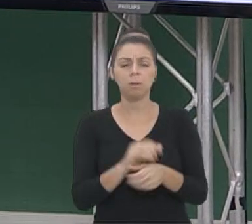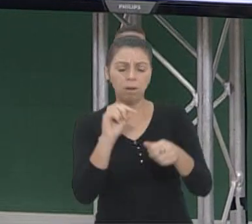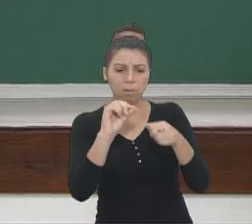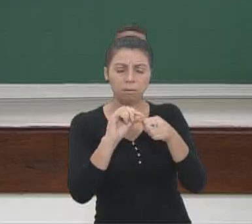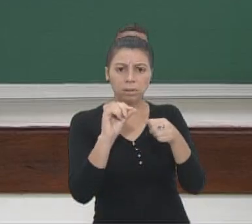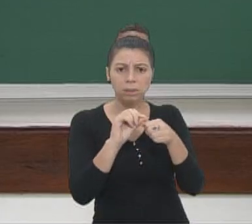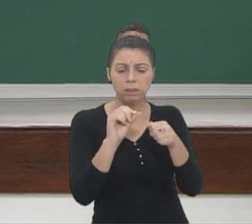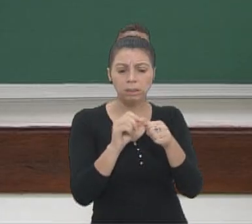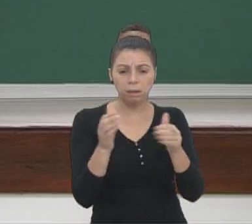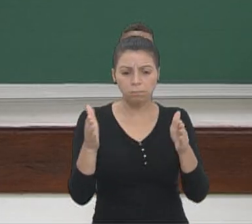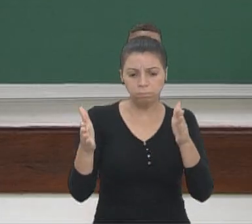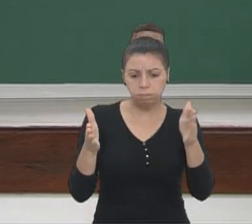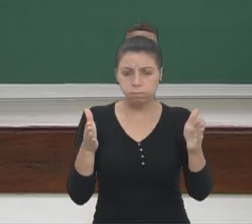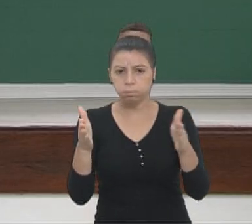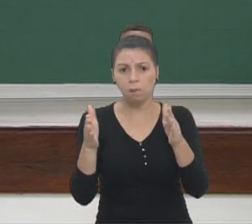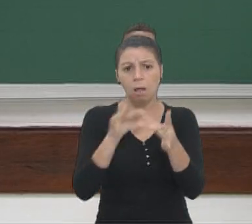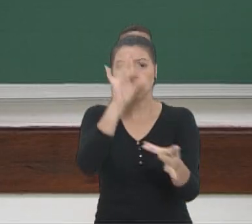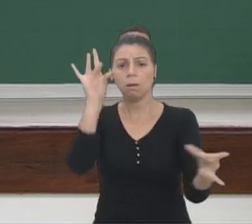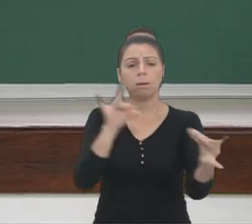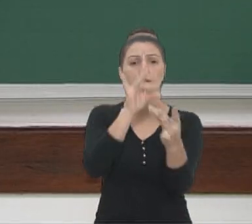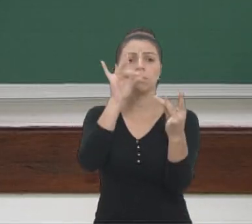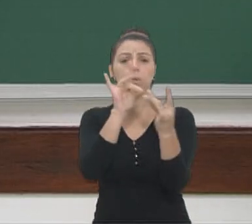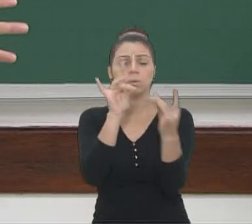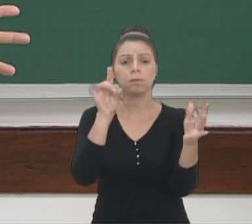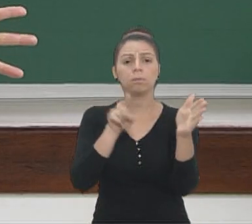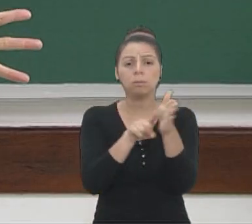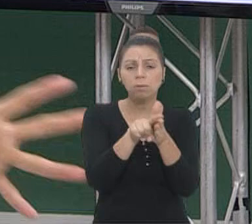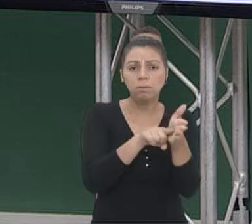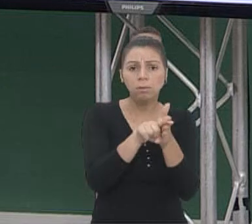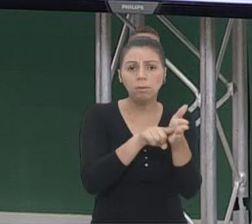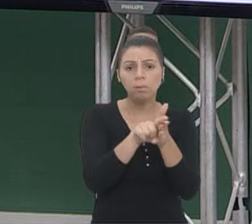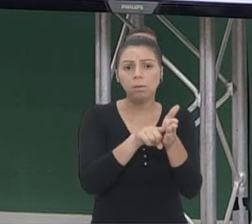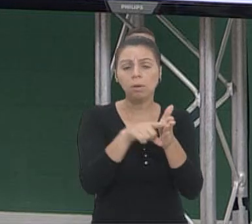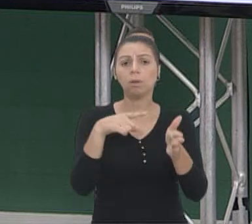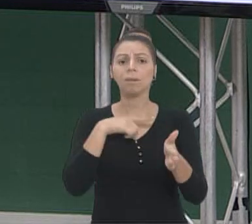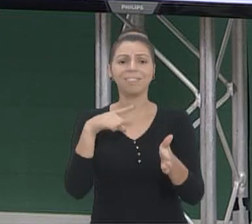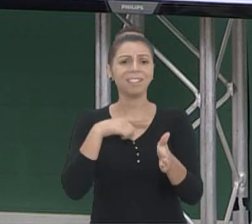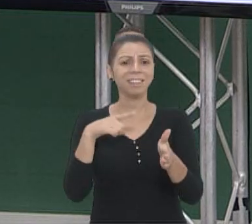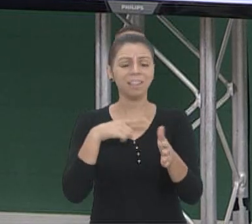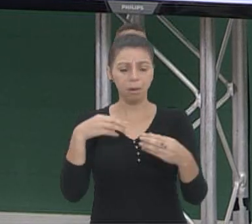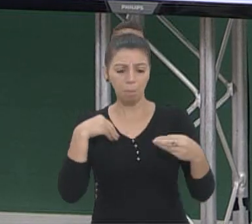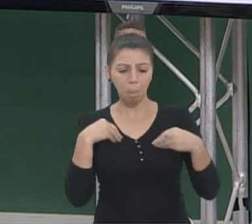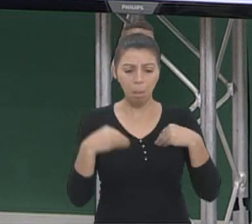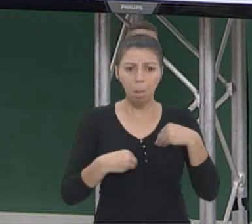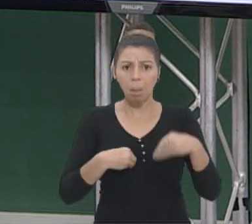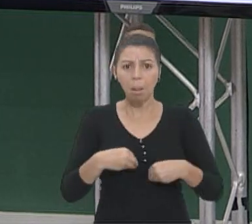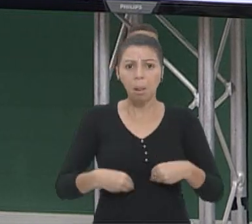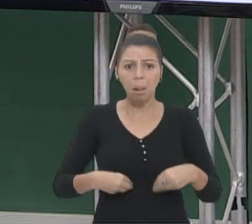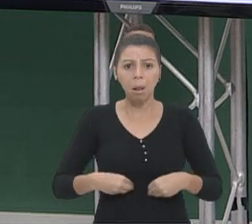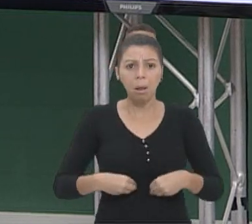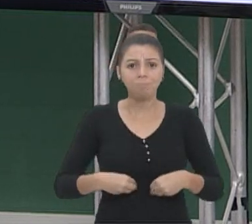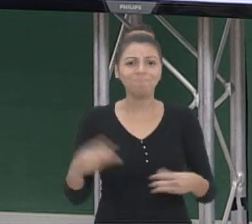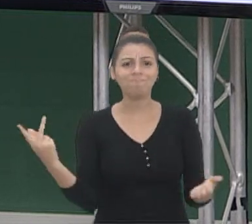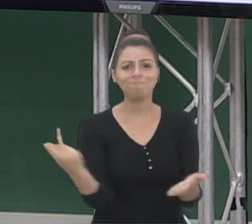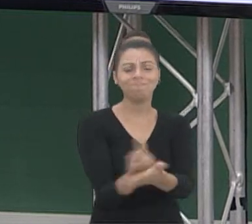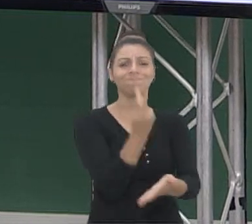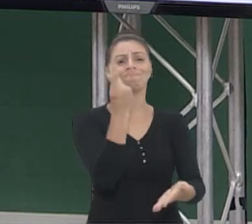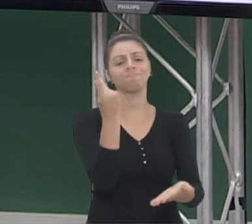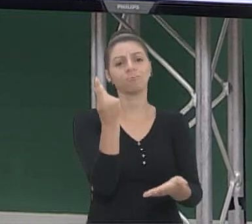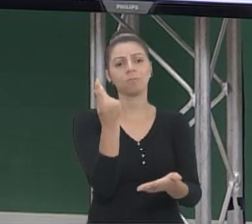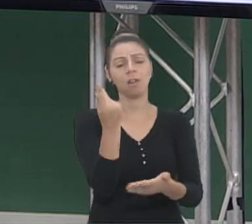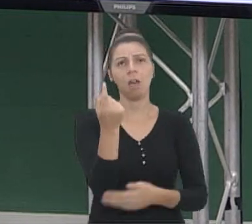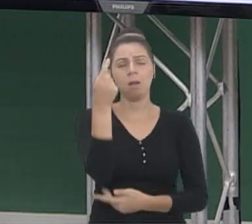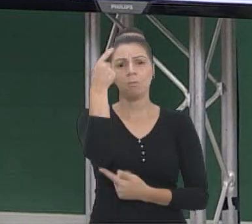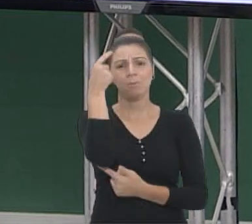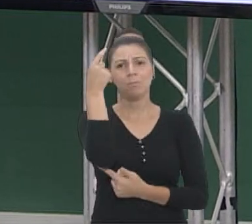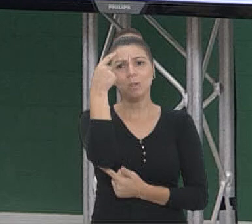aquele momento ali específico da pesquisa, tinha um monte de coisa desligada. E aí ele disse, puxa, quando uma